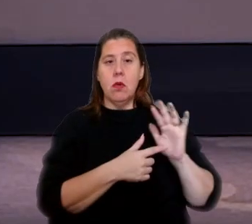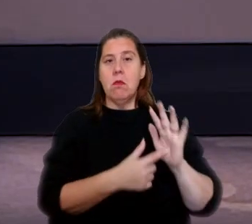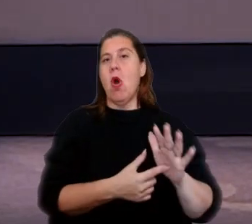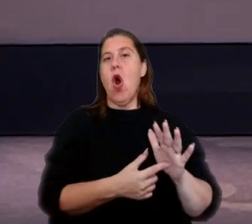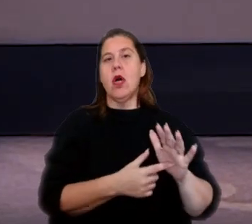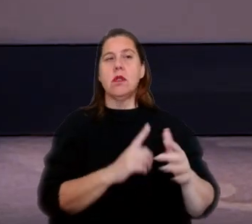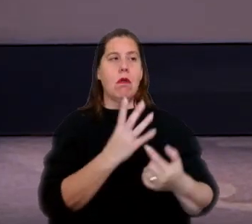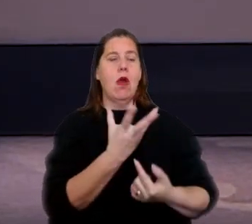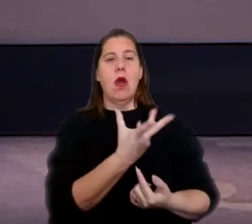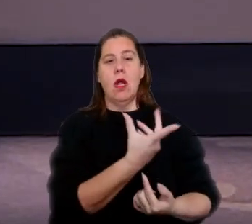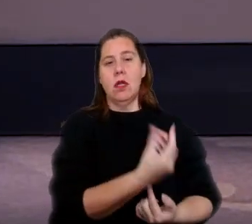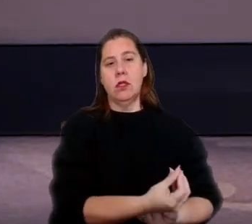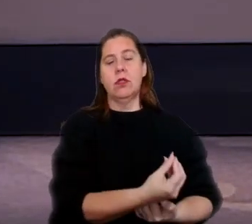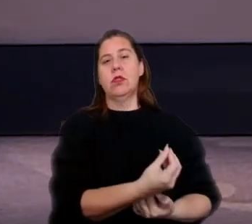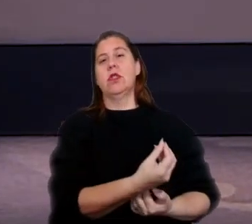não apresentar aquele dom